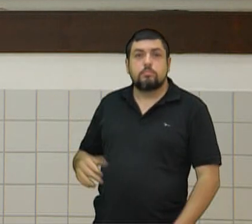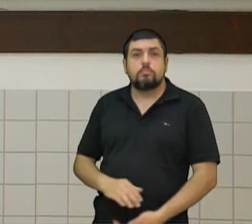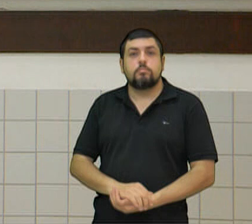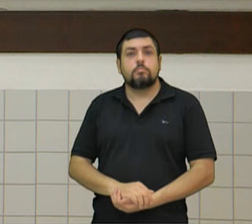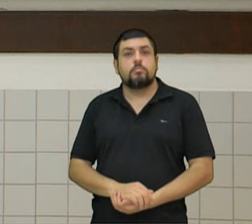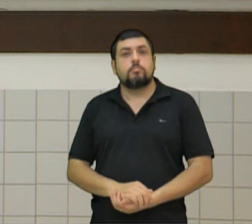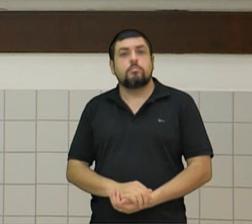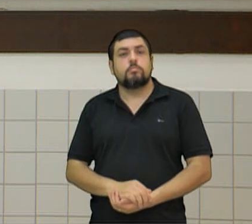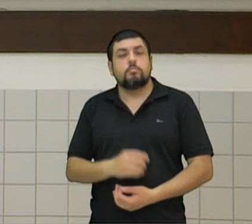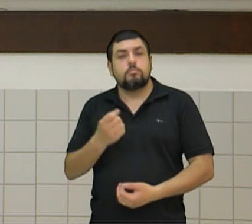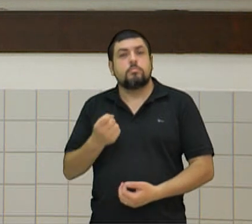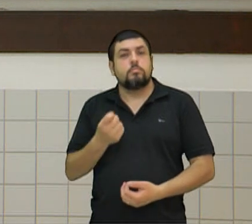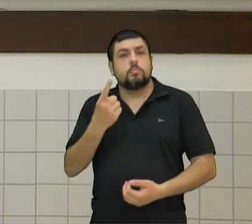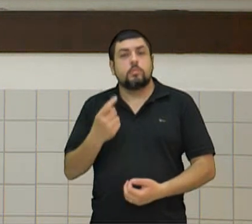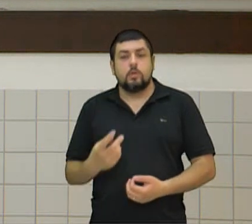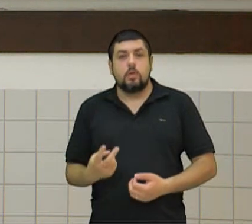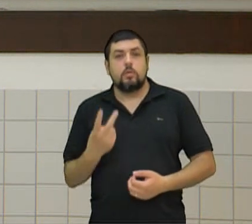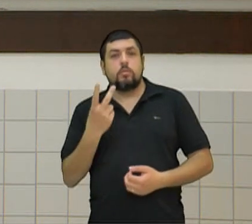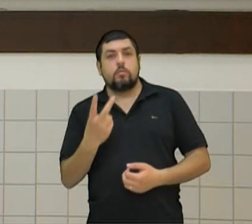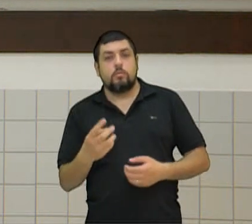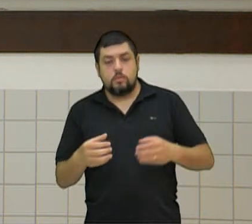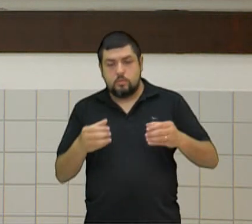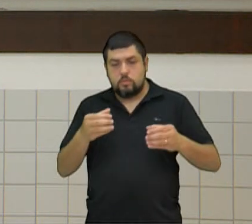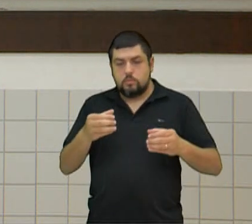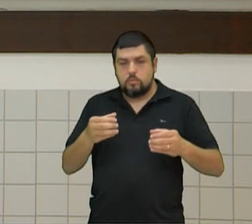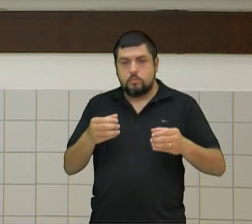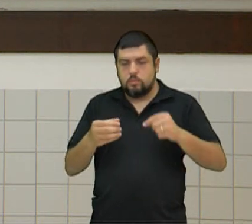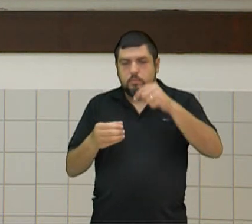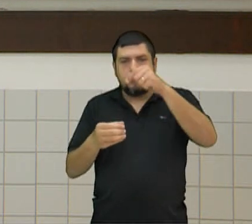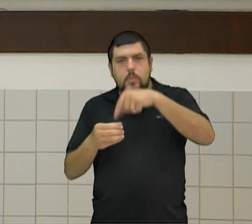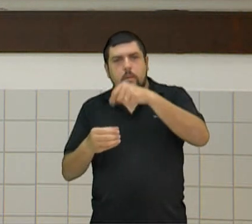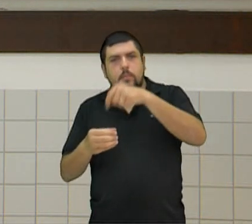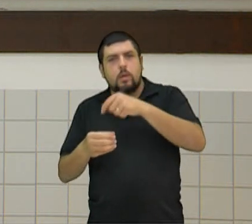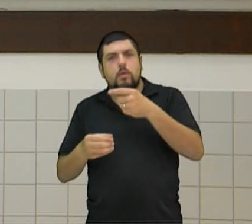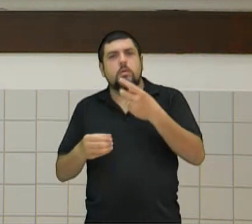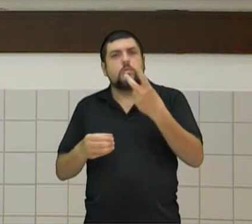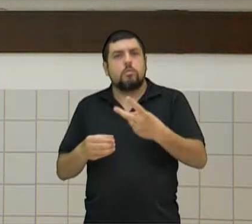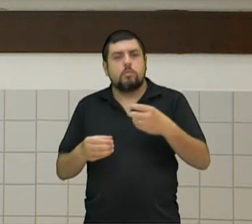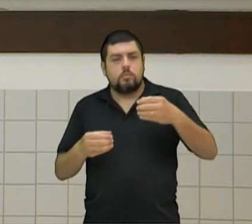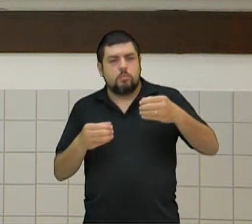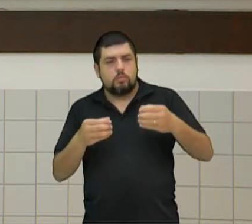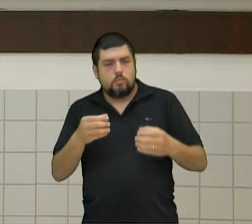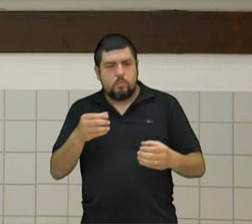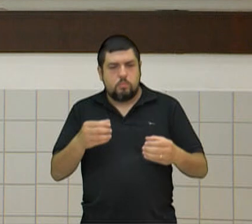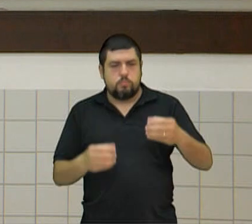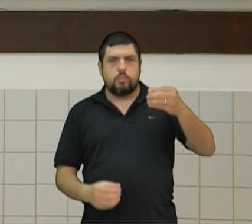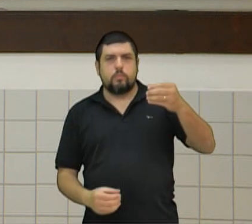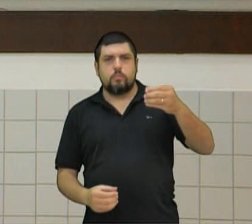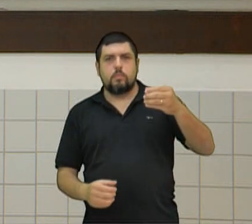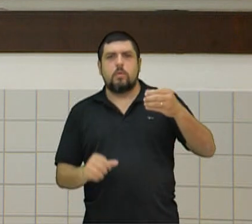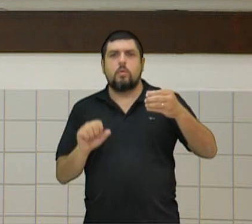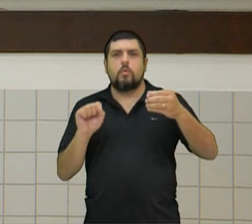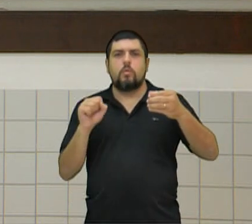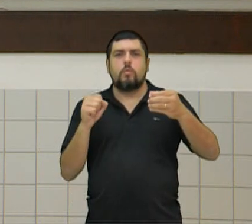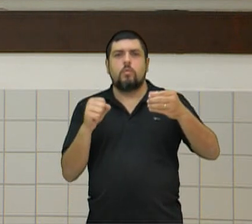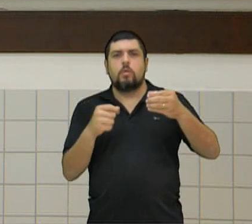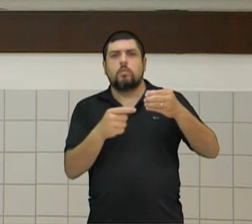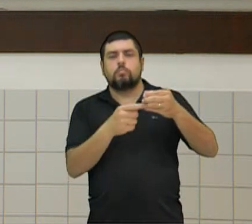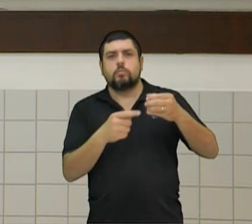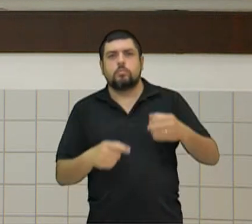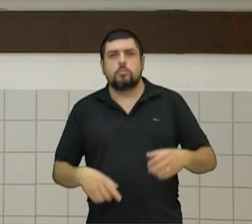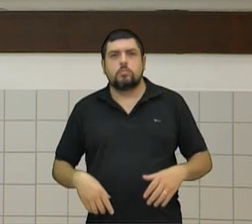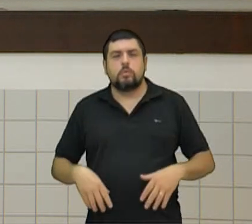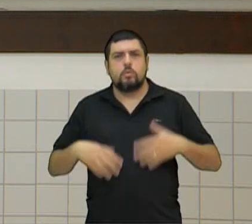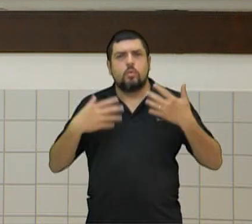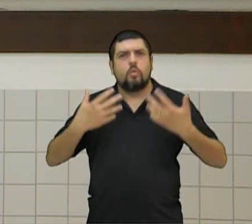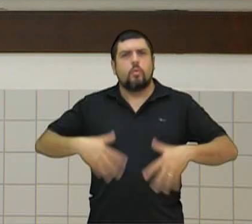Com o peso de 2 bolas de gude, eu consigo levantar o peso de 8, certo? O cara fala, nossa,